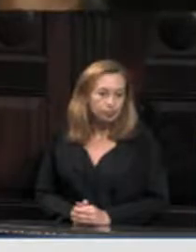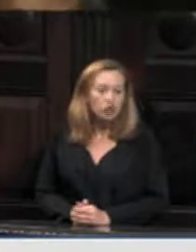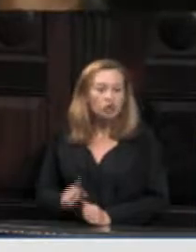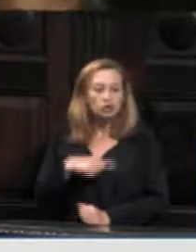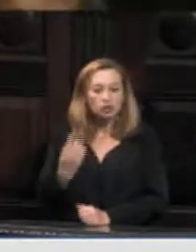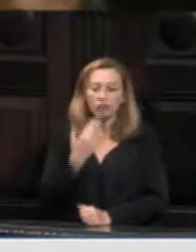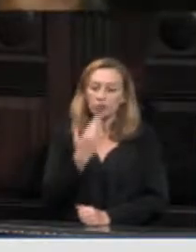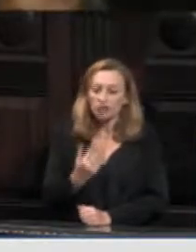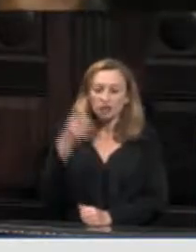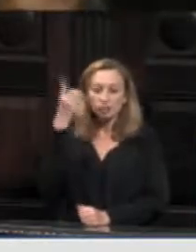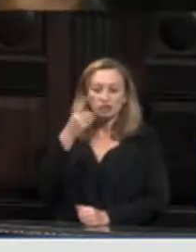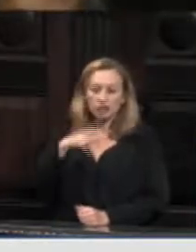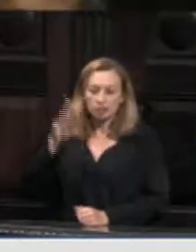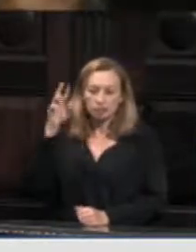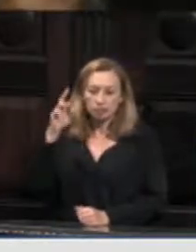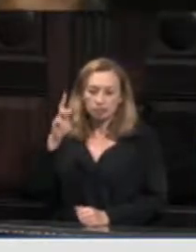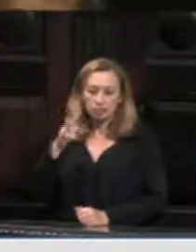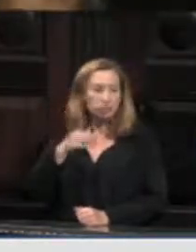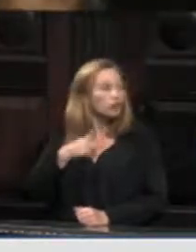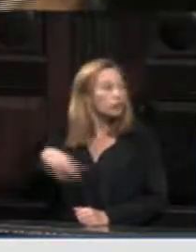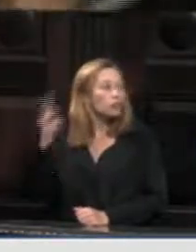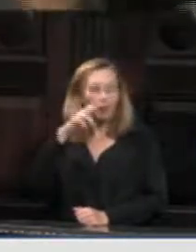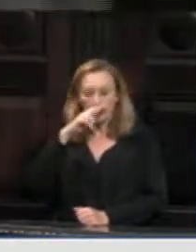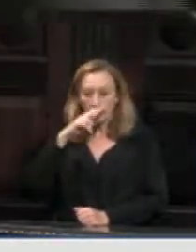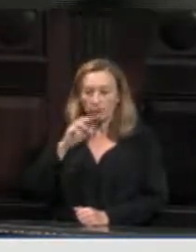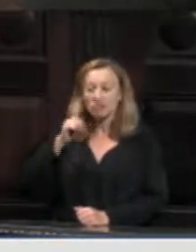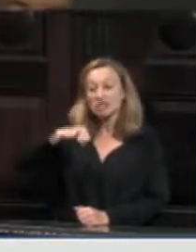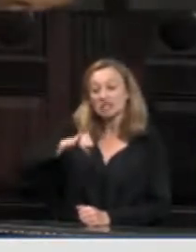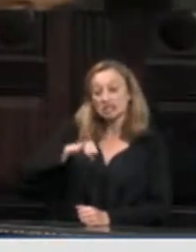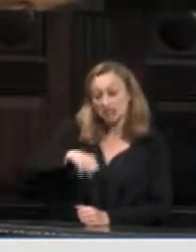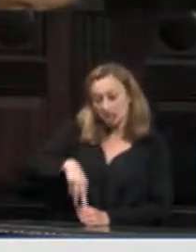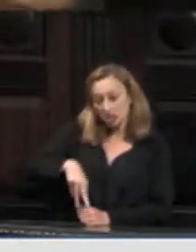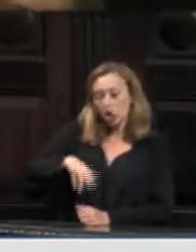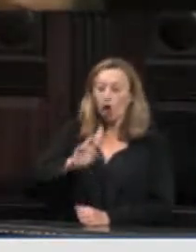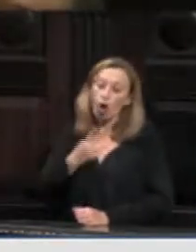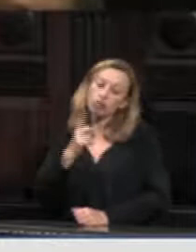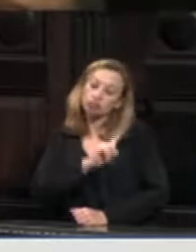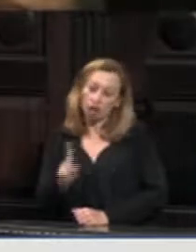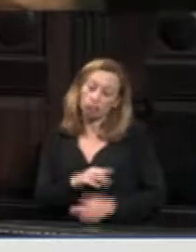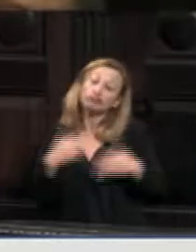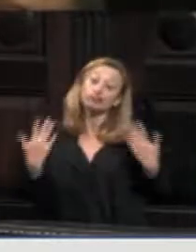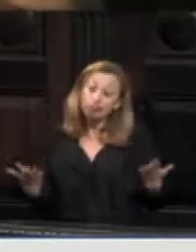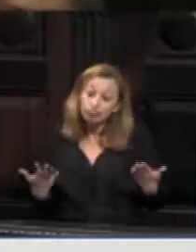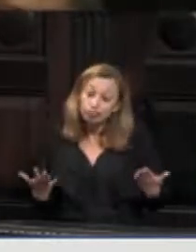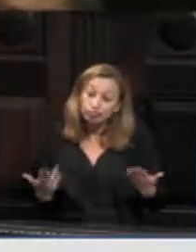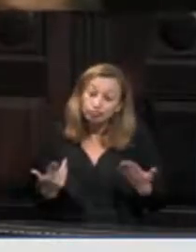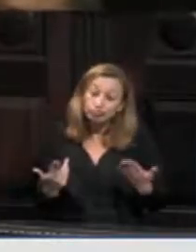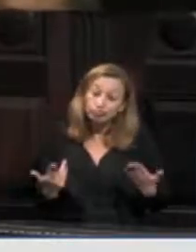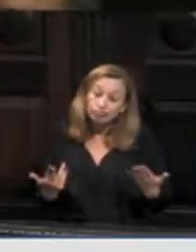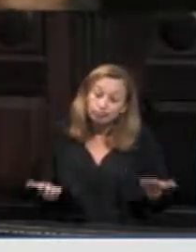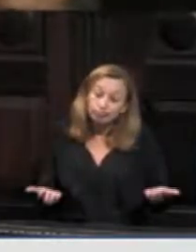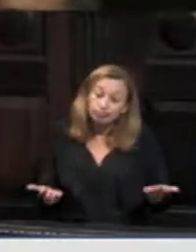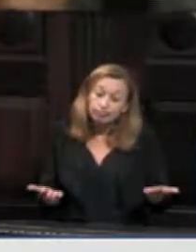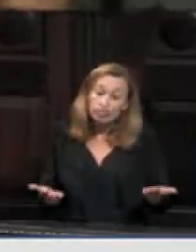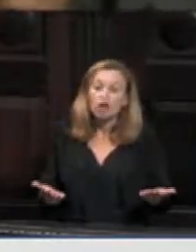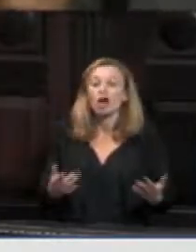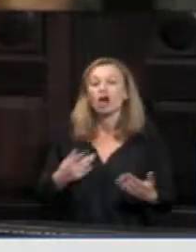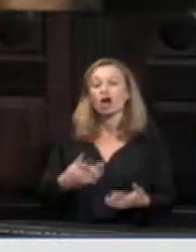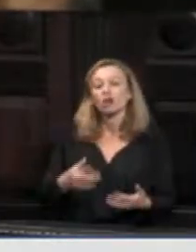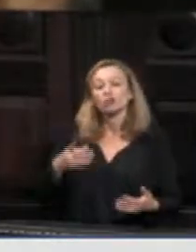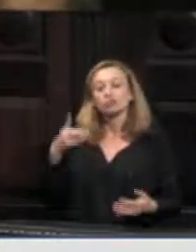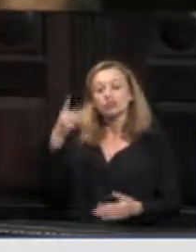pedir, deputado Paulo Ramos. Sim ou não, deputado? Por favor. Vossa Excelência foi o deputado que mais tem